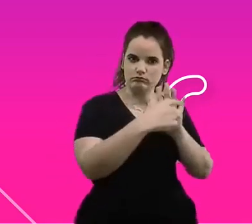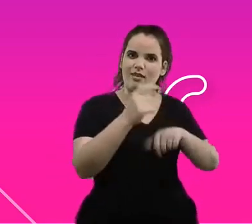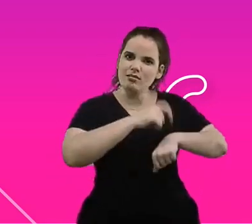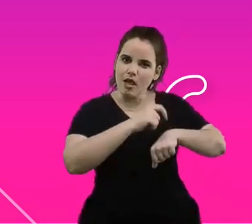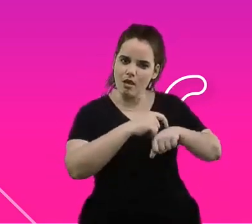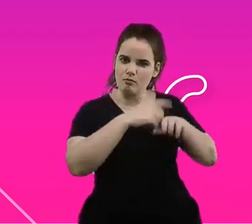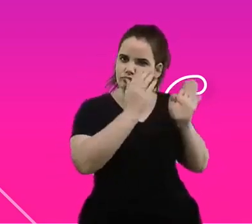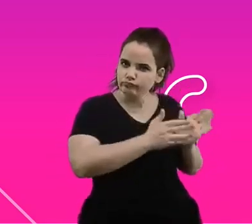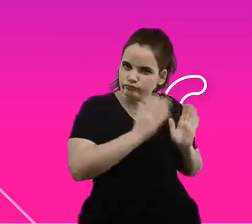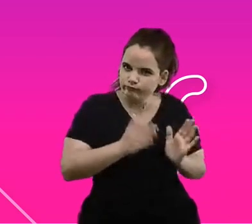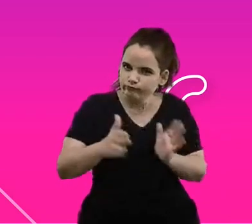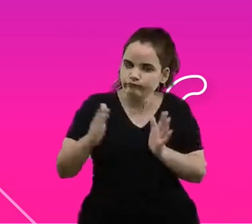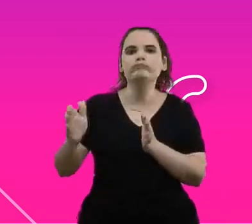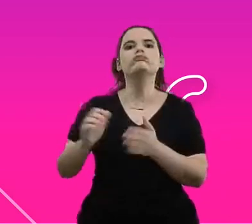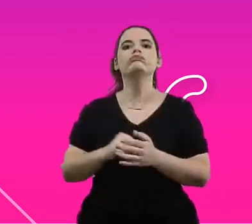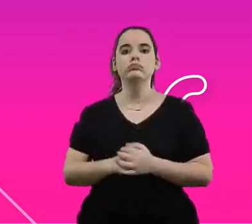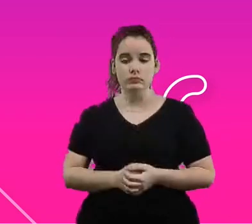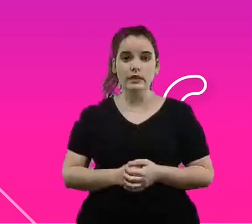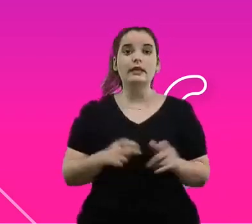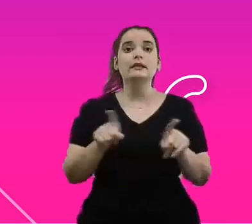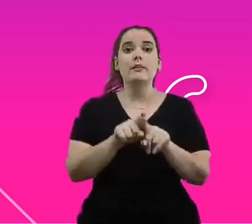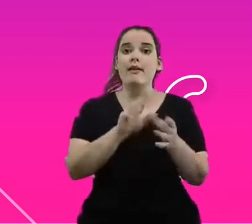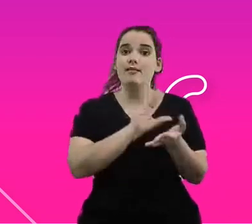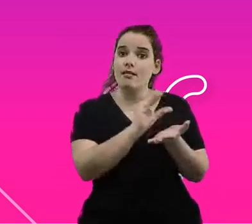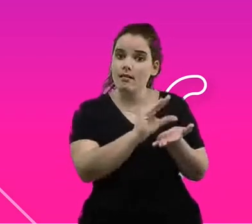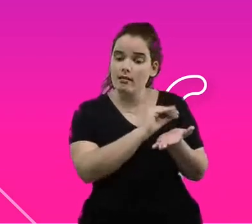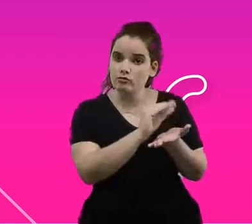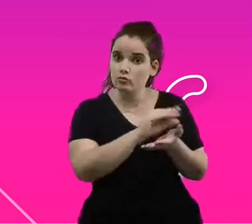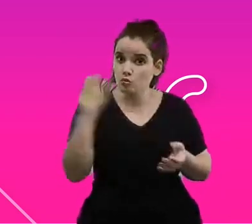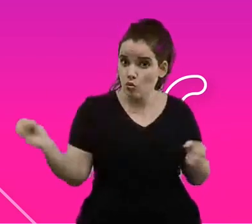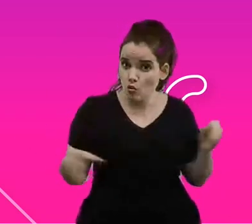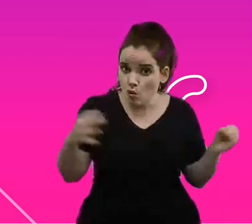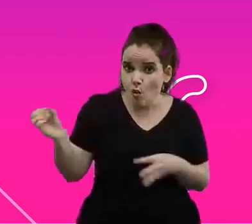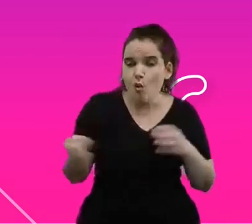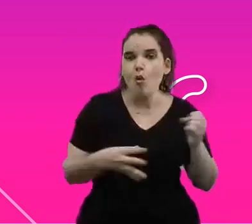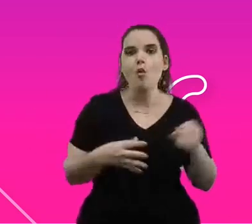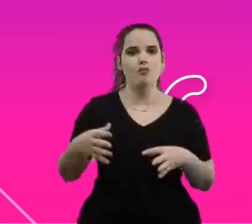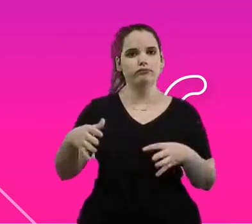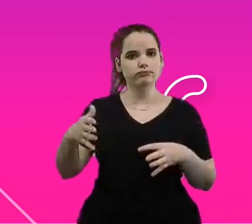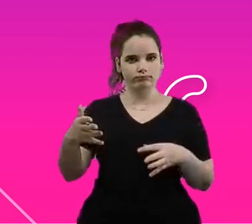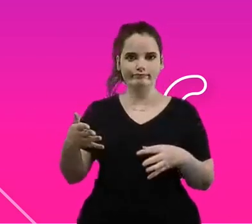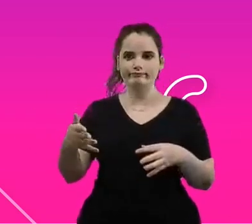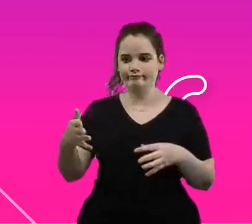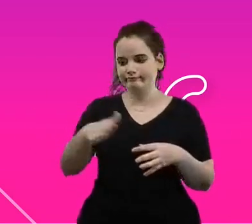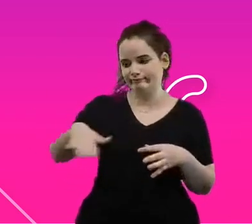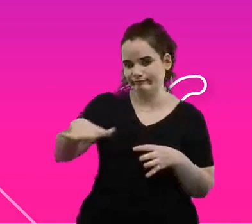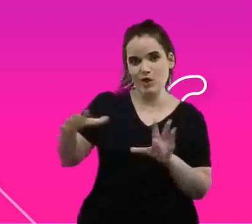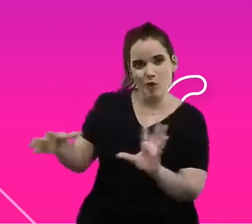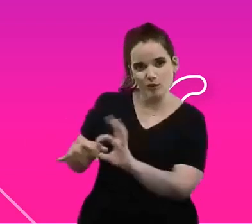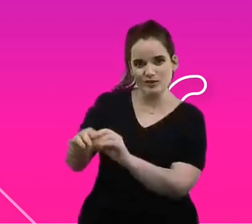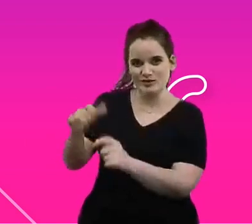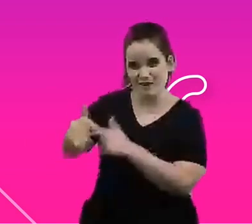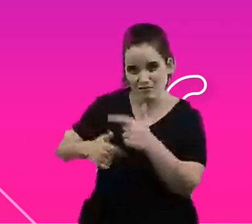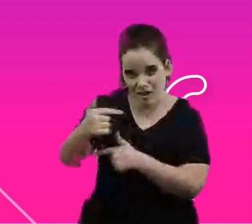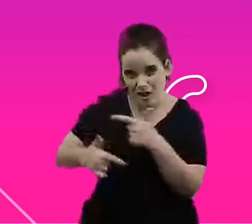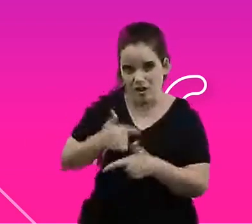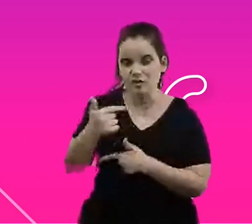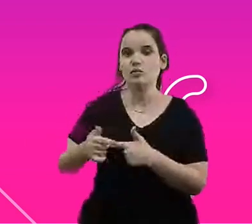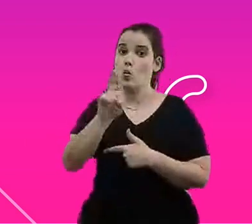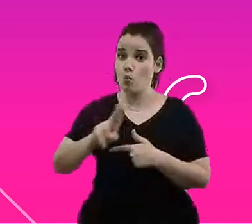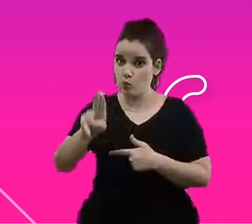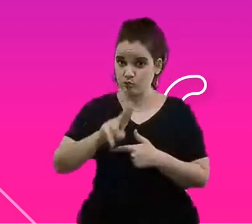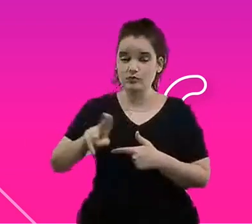de dados e incorporação dos processos rotineiros de trabalho, as equipes já estão utilizando painéis e afins. E a